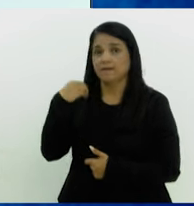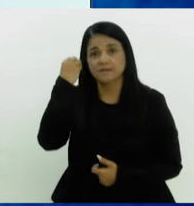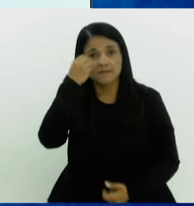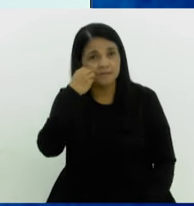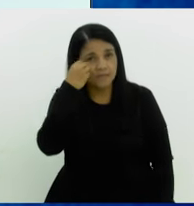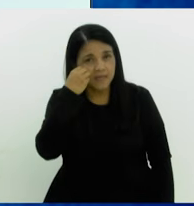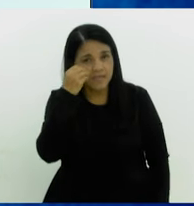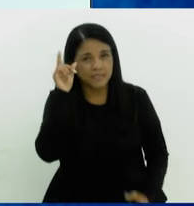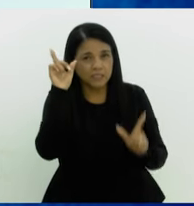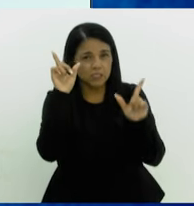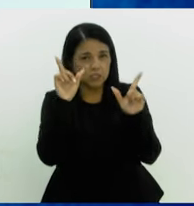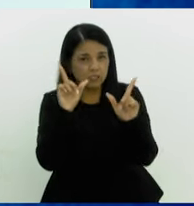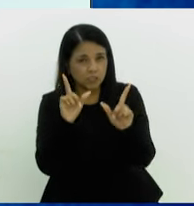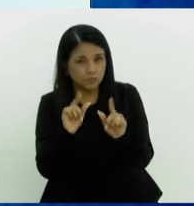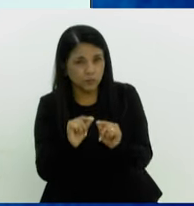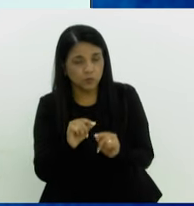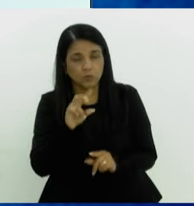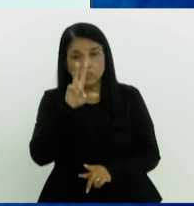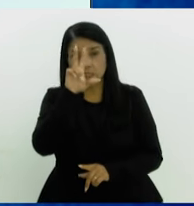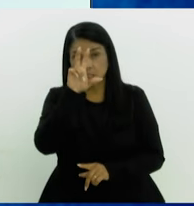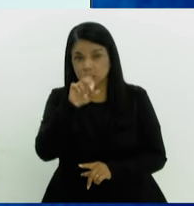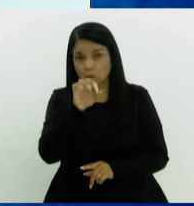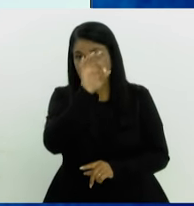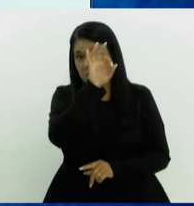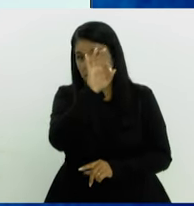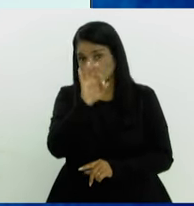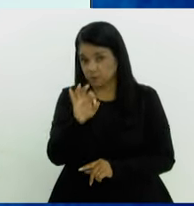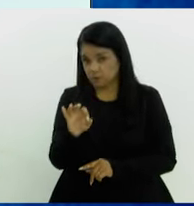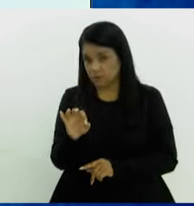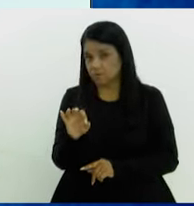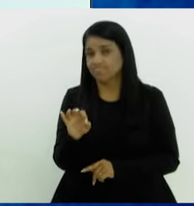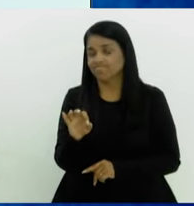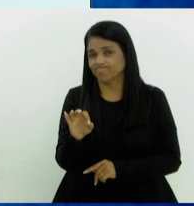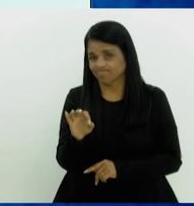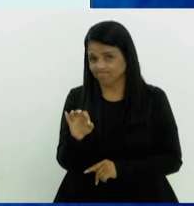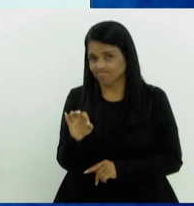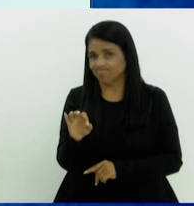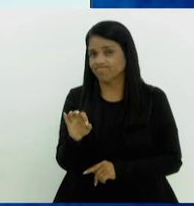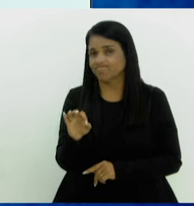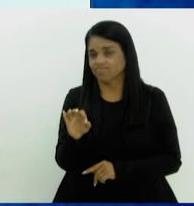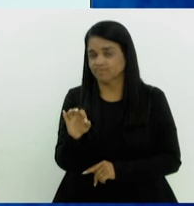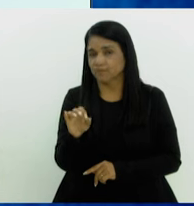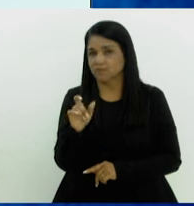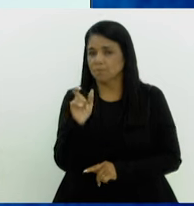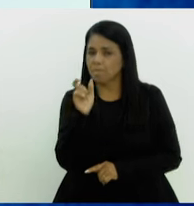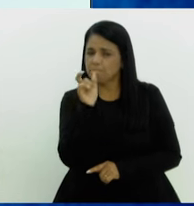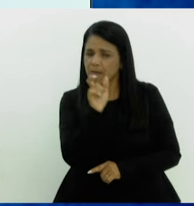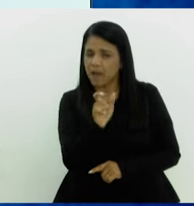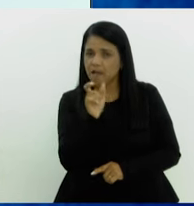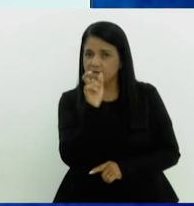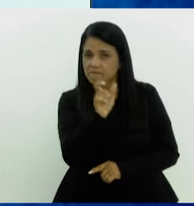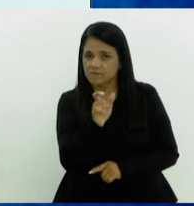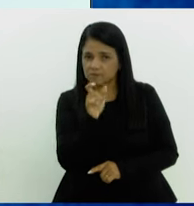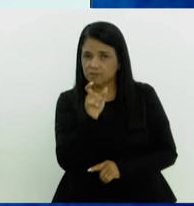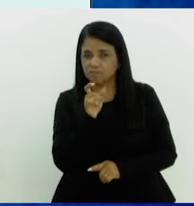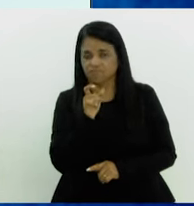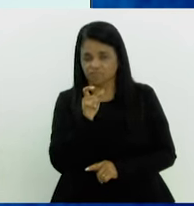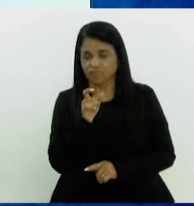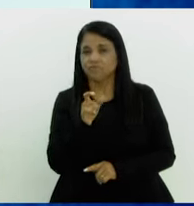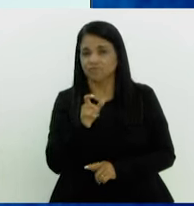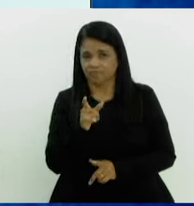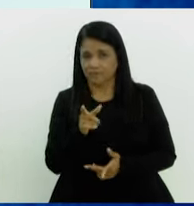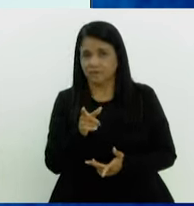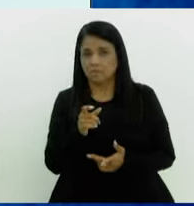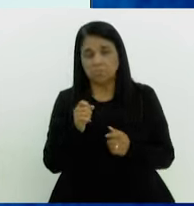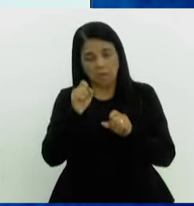reduziu em 50% a quantidade de comentários ofensivos que poderiam aparecer na plataforma